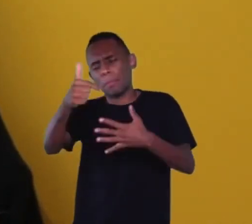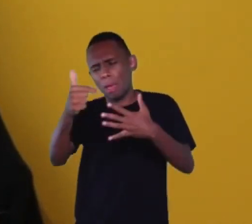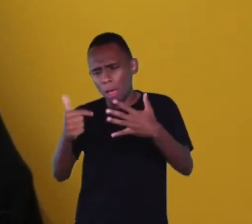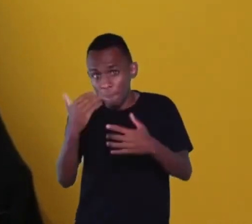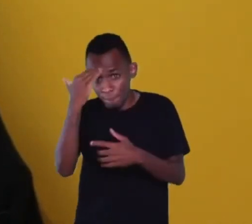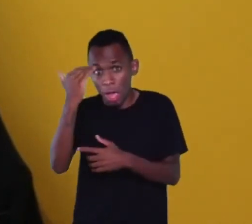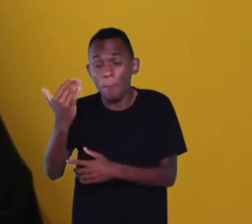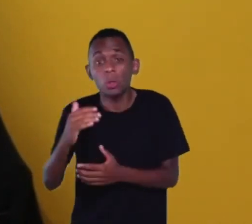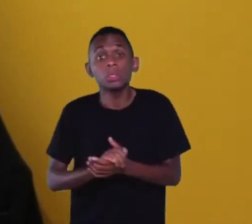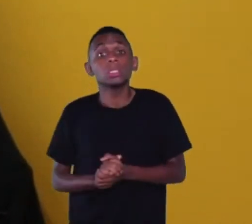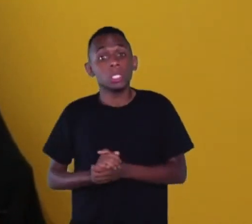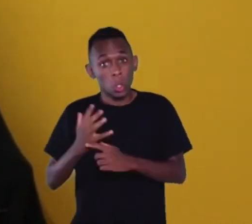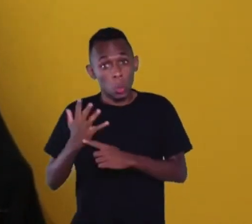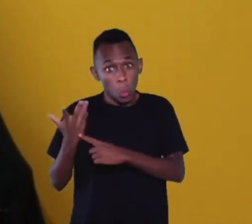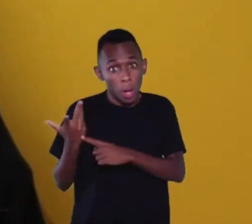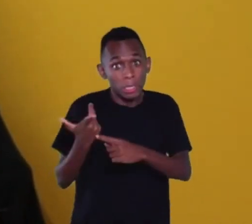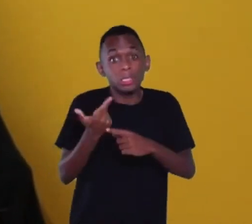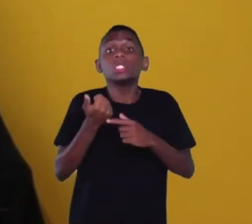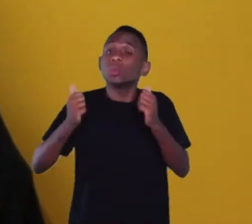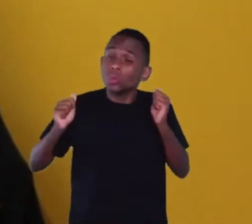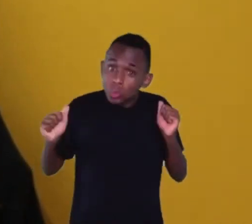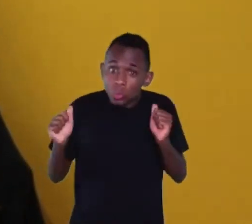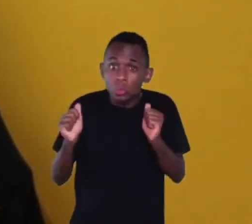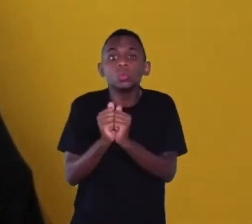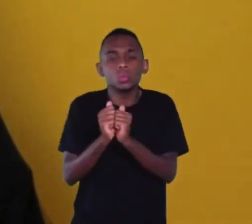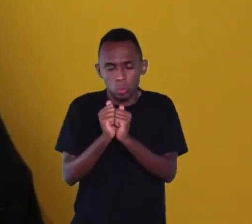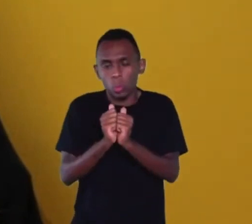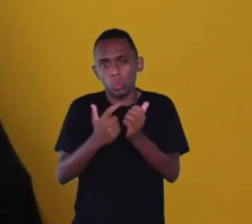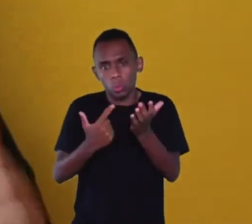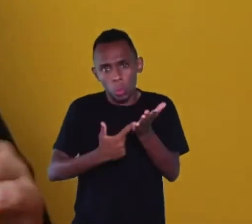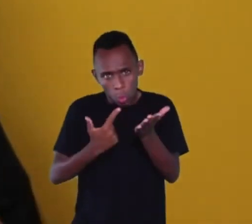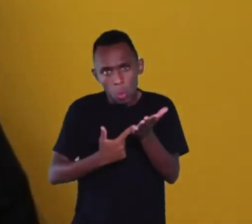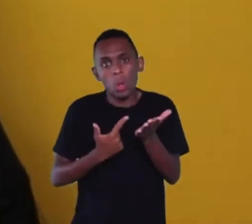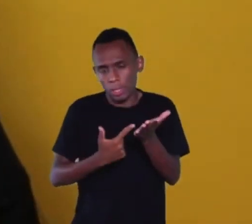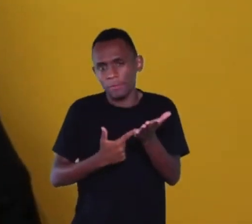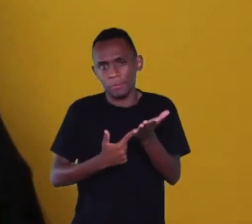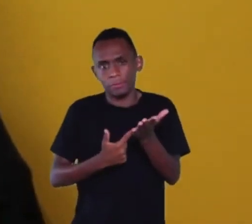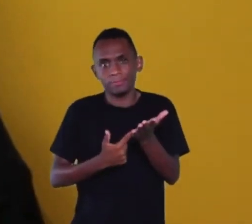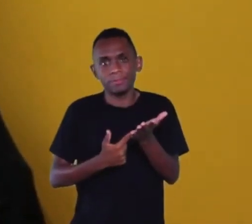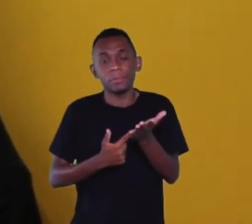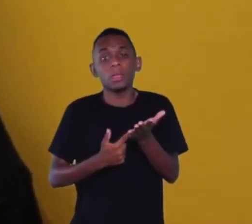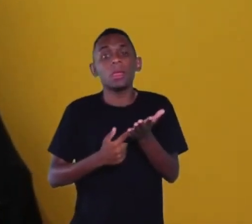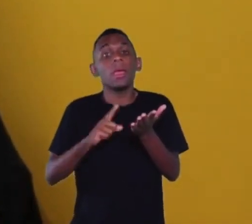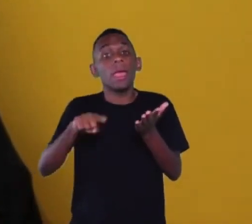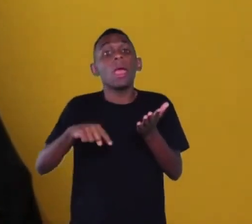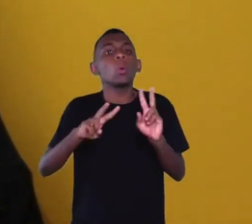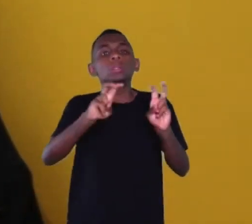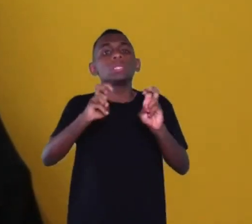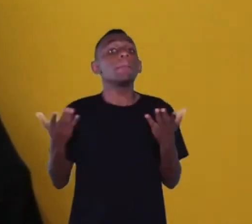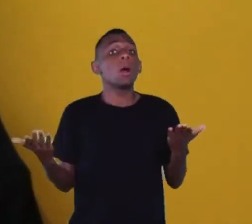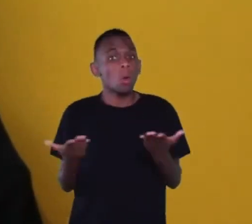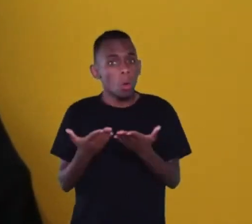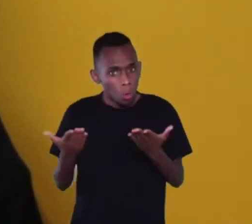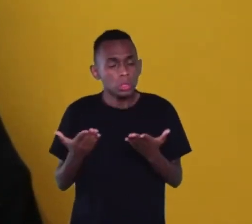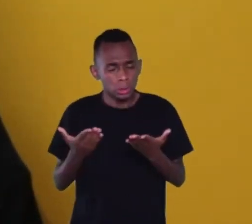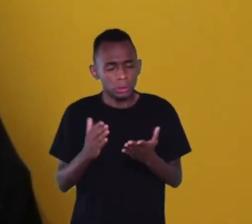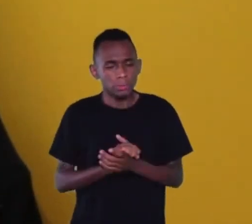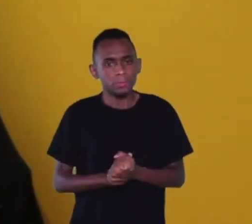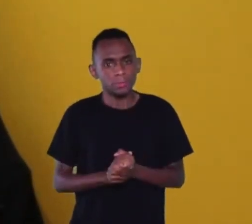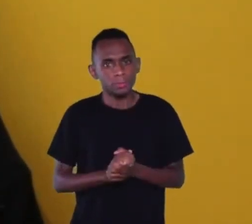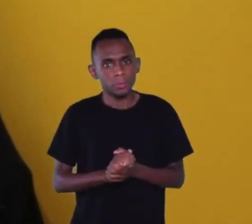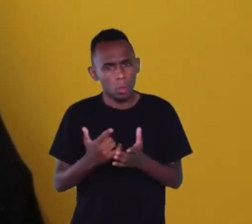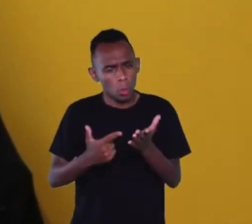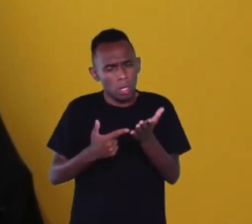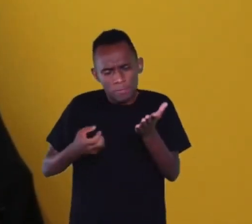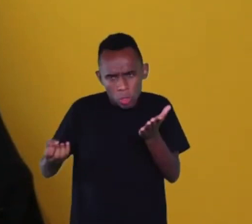inclusive, participam do prefácio do livro Olimpo Tupiniquim, que é um dos temas aqui principais da nossa conversa, que é o livro mais